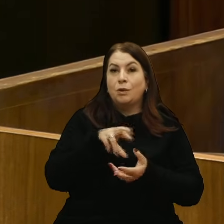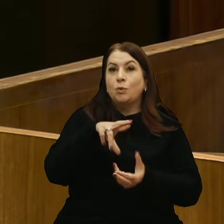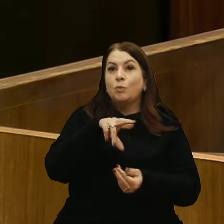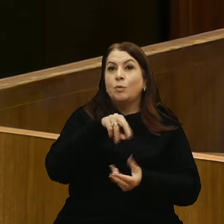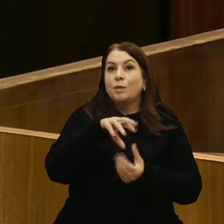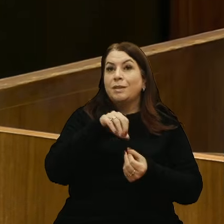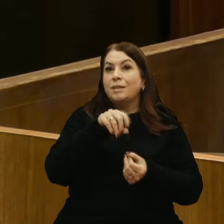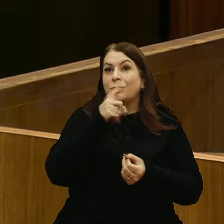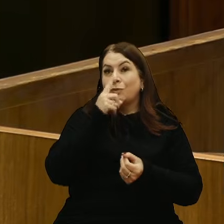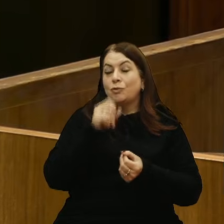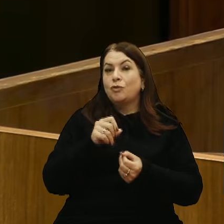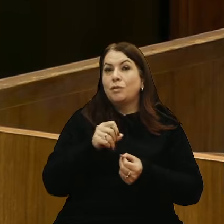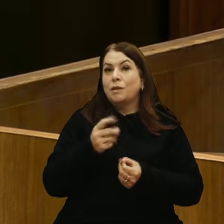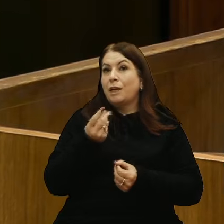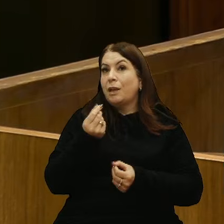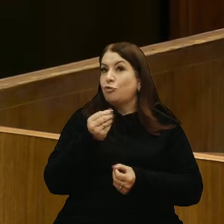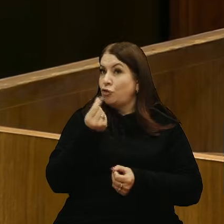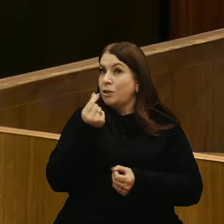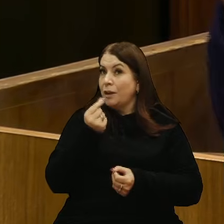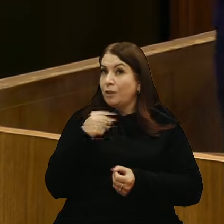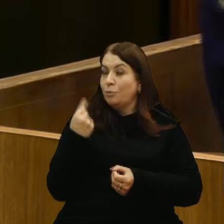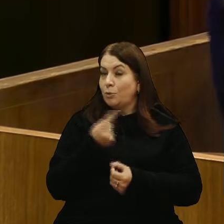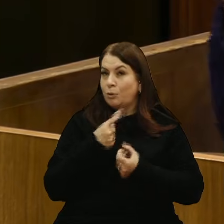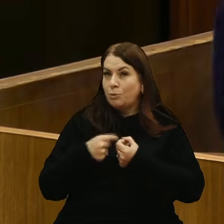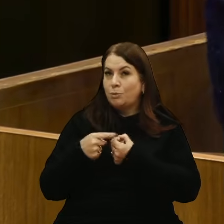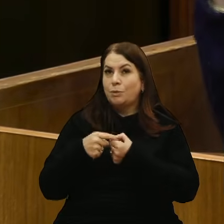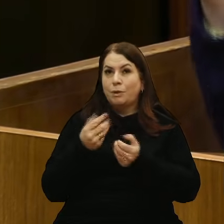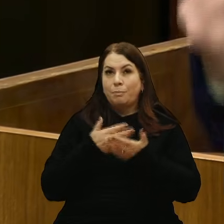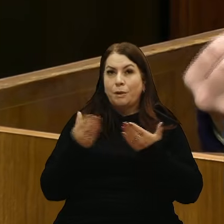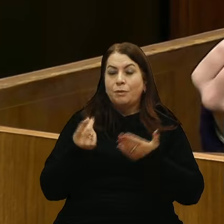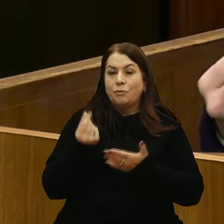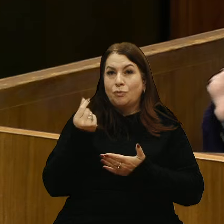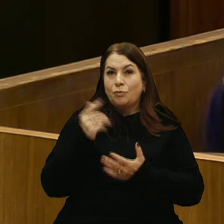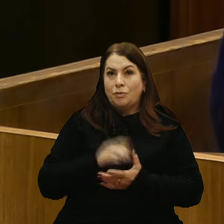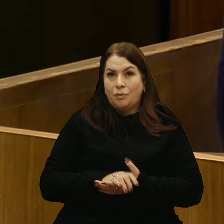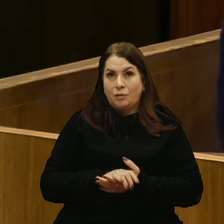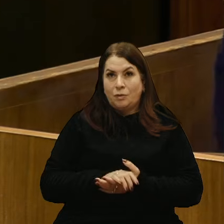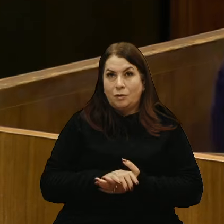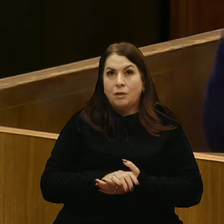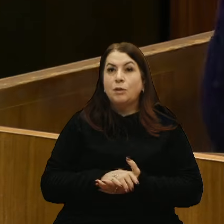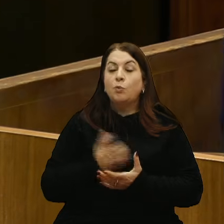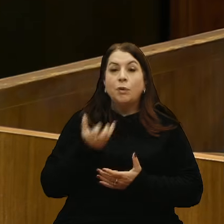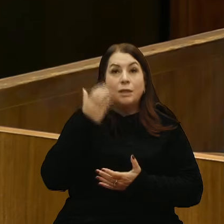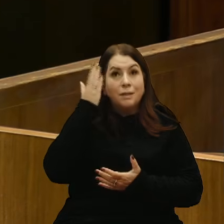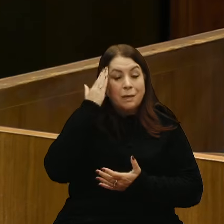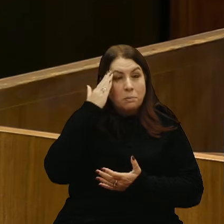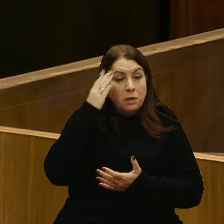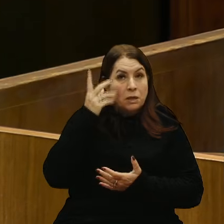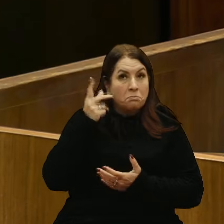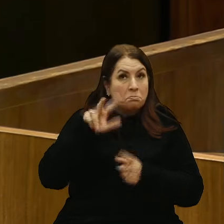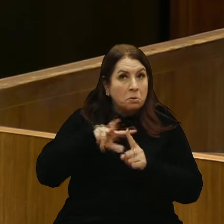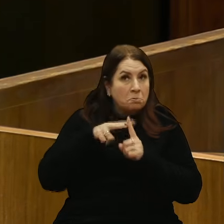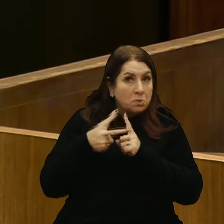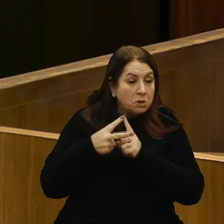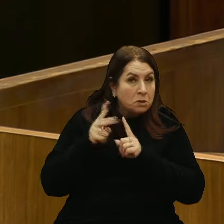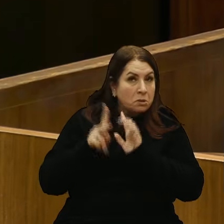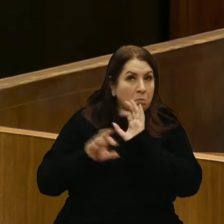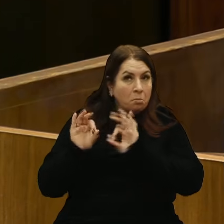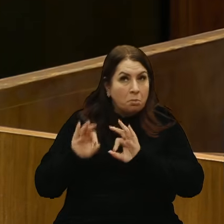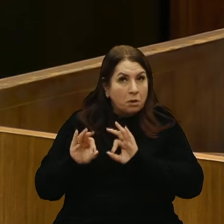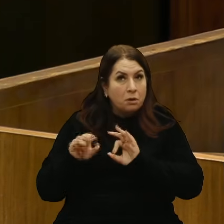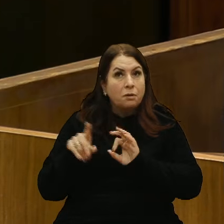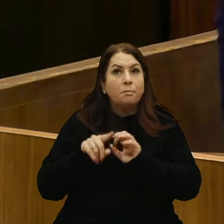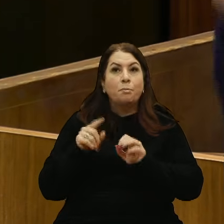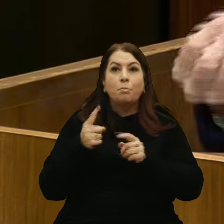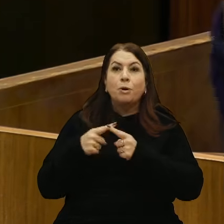lixo, é uma fonte de renda para o nosso município. Nós estamos perdendo dinheiro. Eu queria saber se há perspectiva, se há plano para